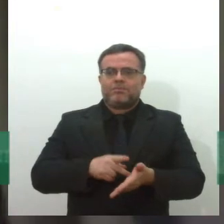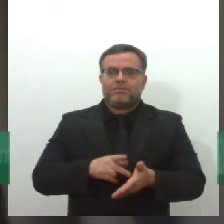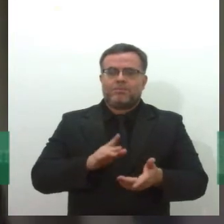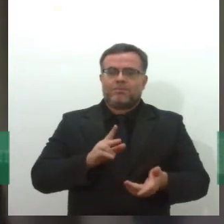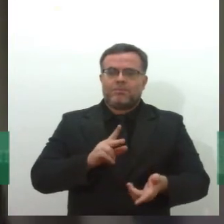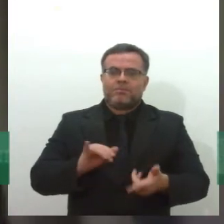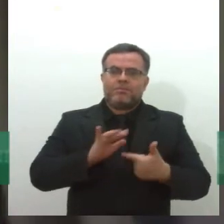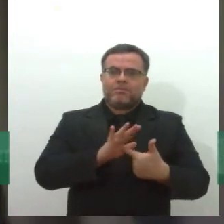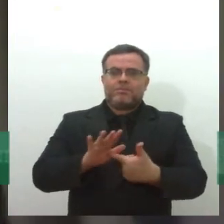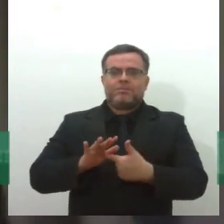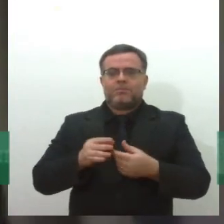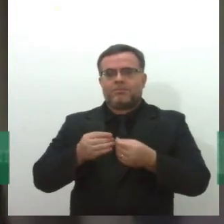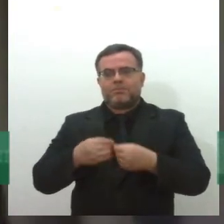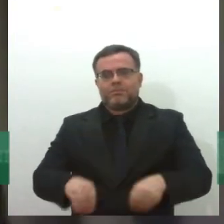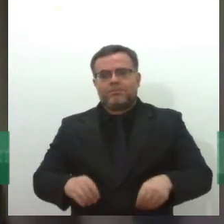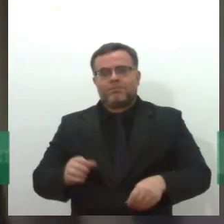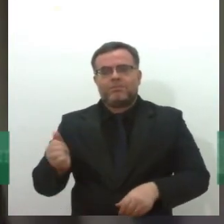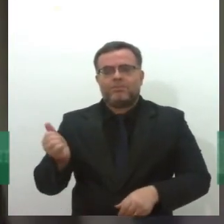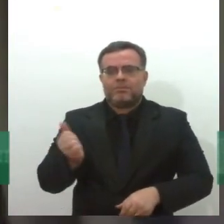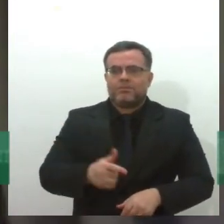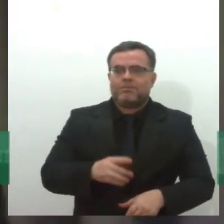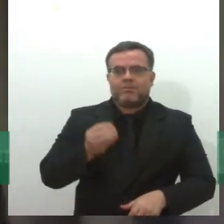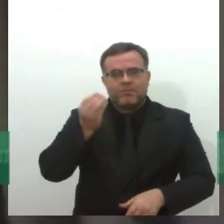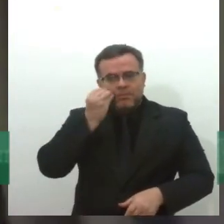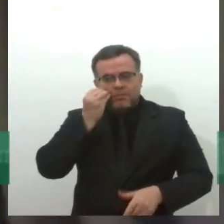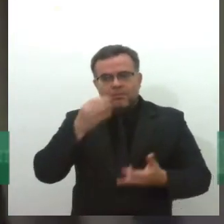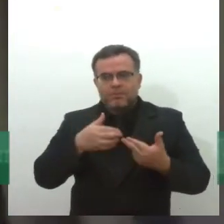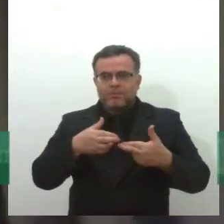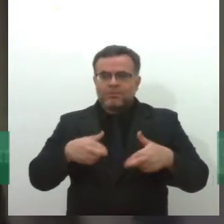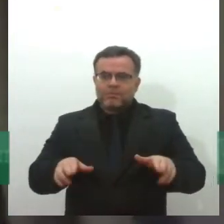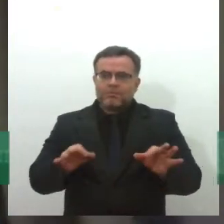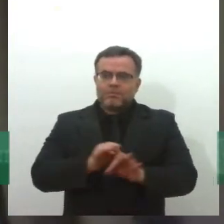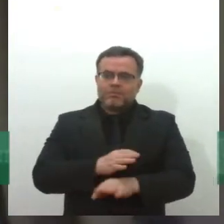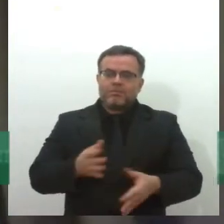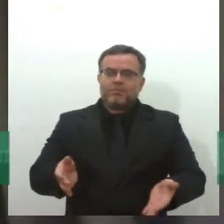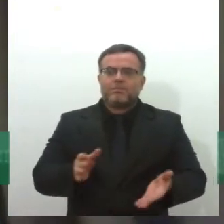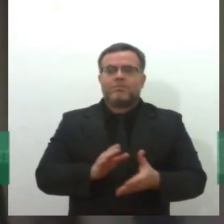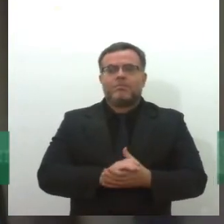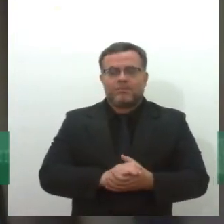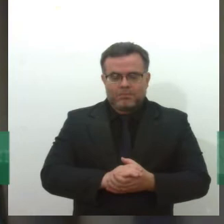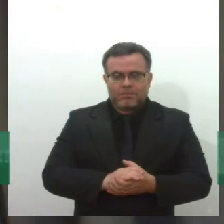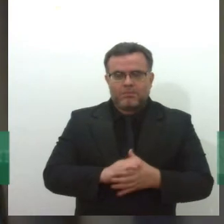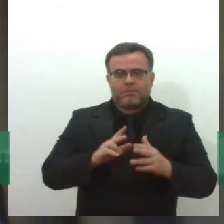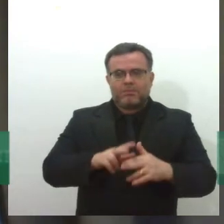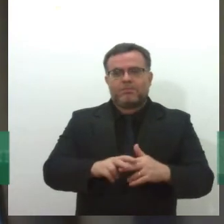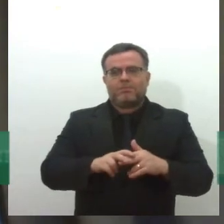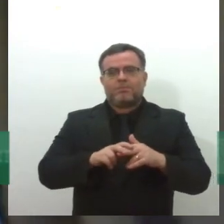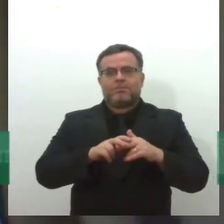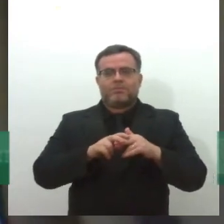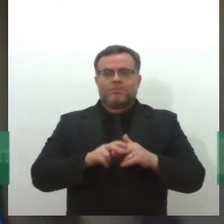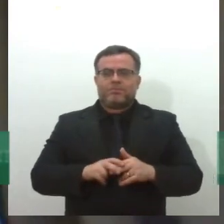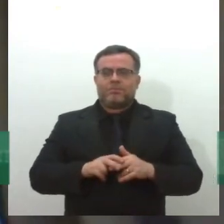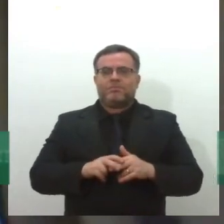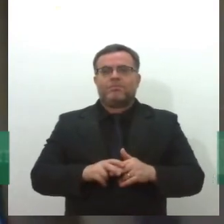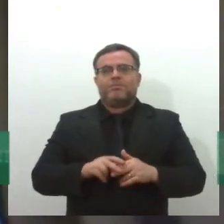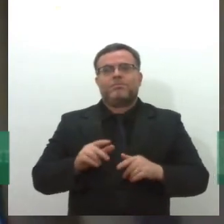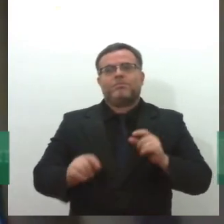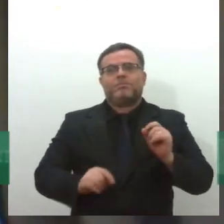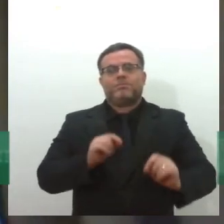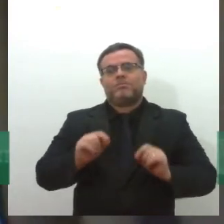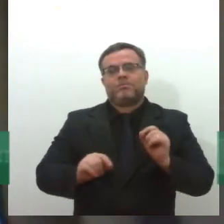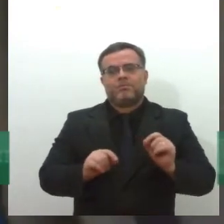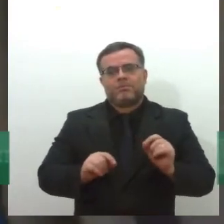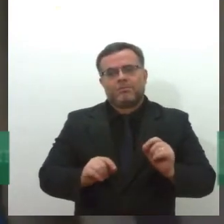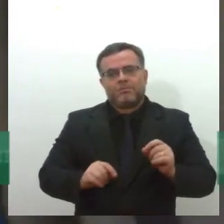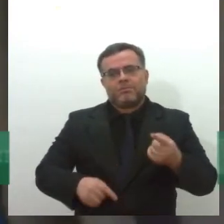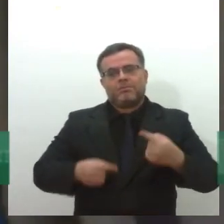mais prejuízo do que tentar resolver um problema que é conjuntural. Então, a gente tem que sair um pouco do debate político